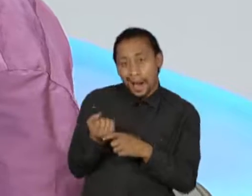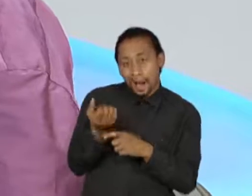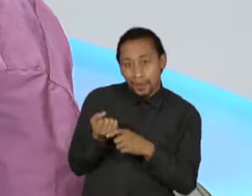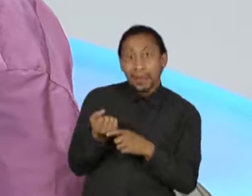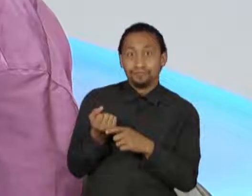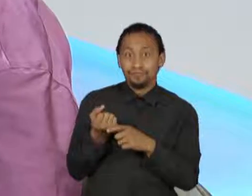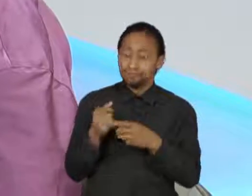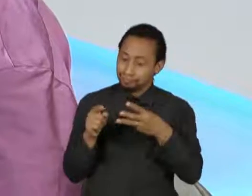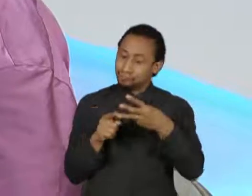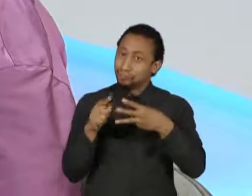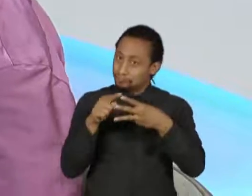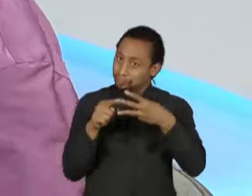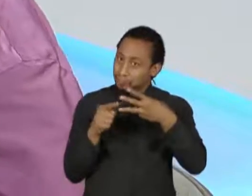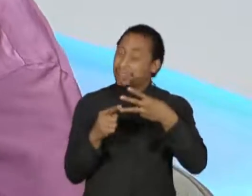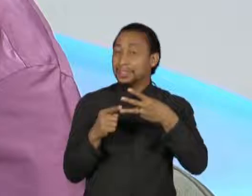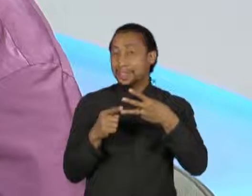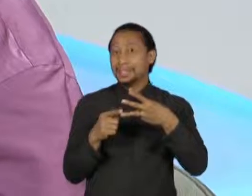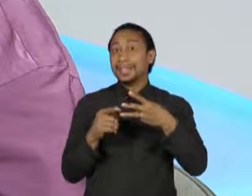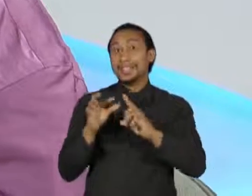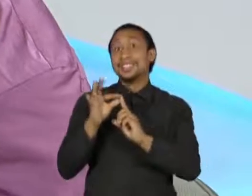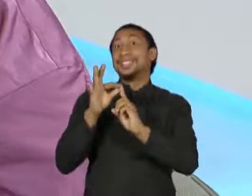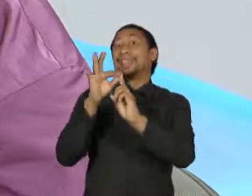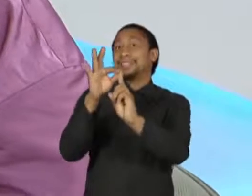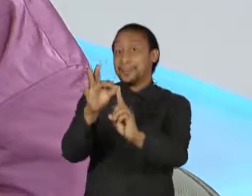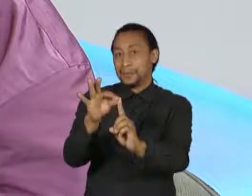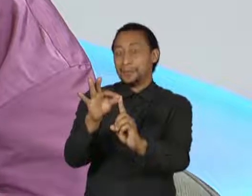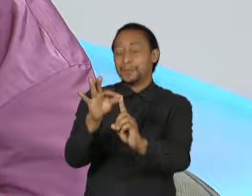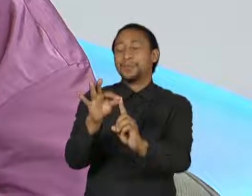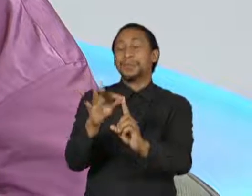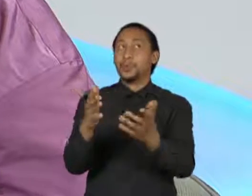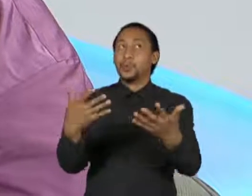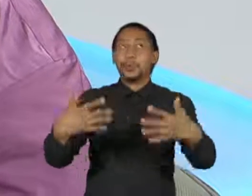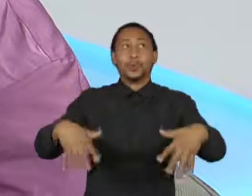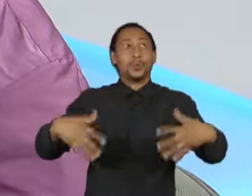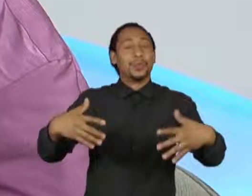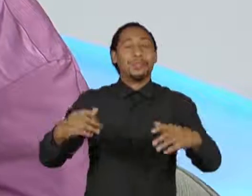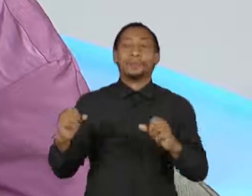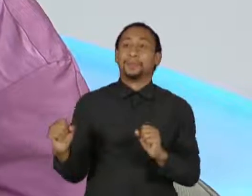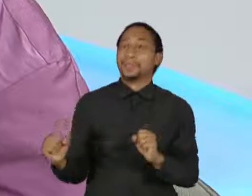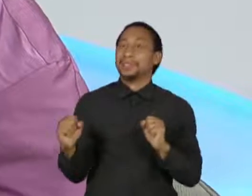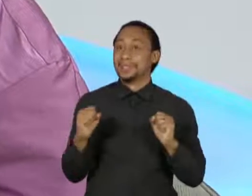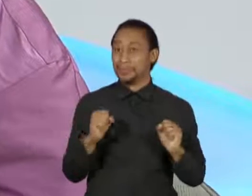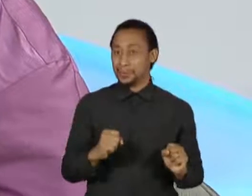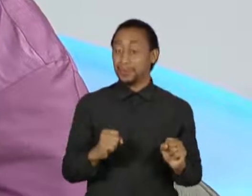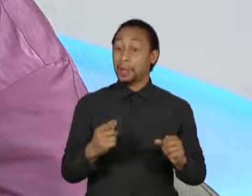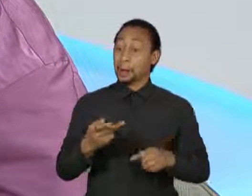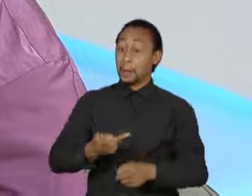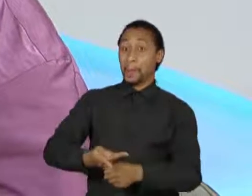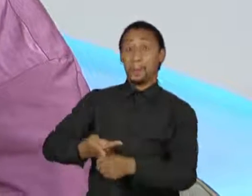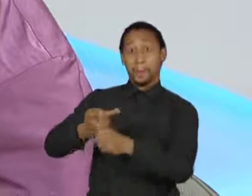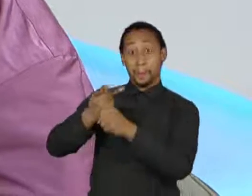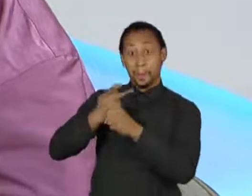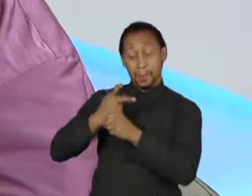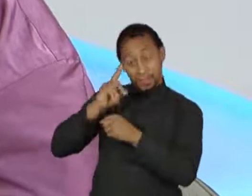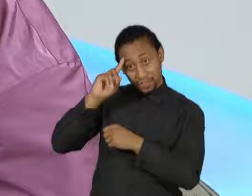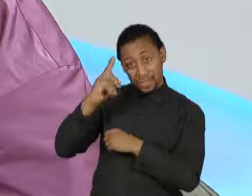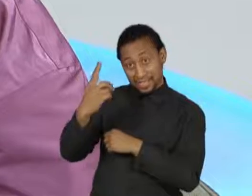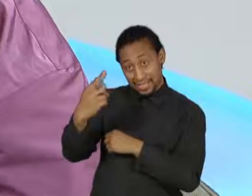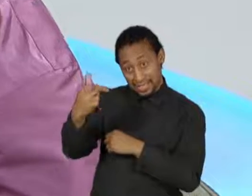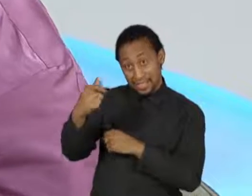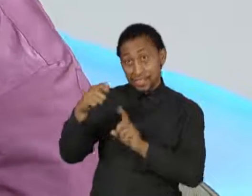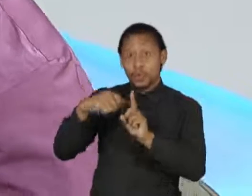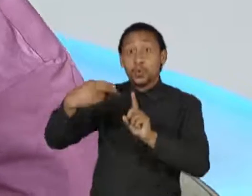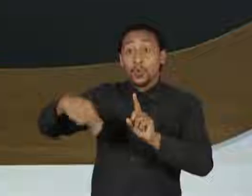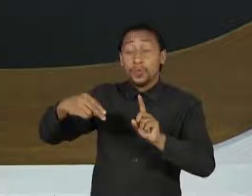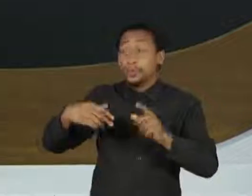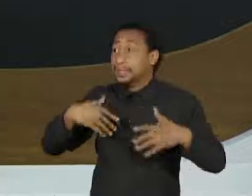lugar muito poderoso. E aí veio a premiação, dia 17 de novembro, uma correria para chegar em